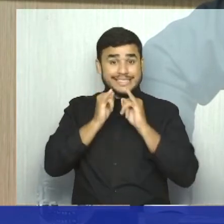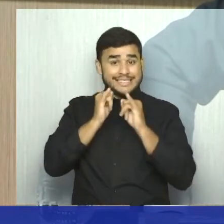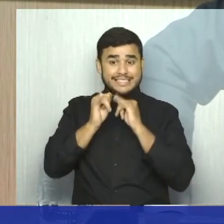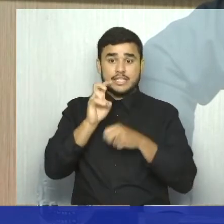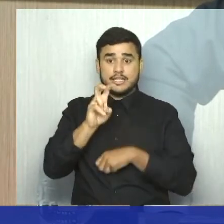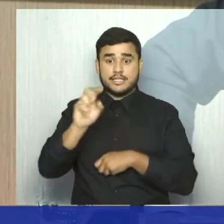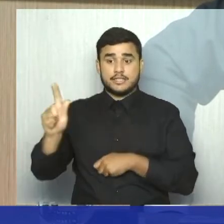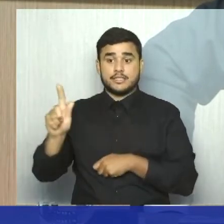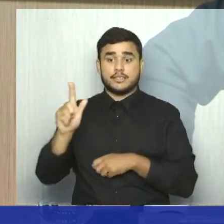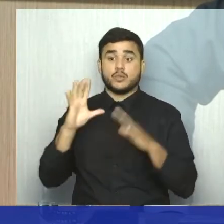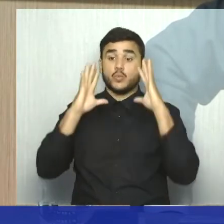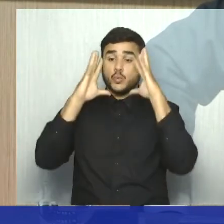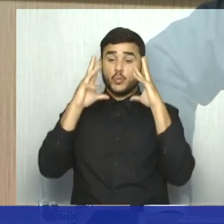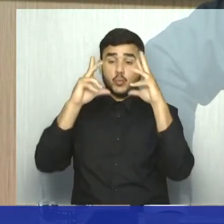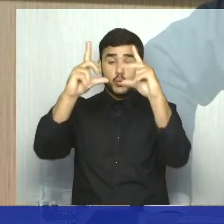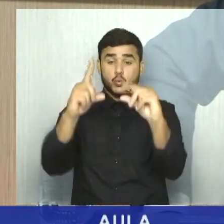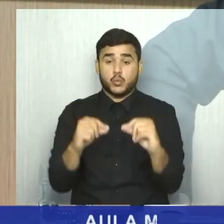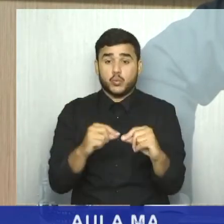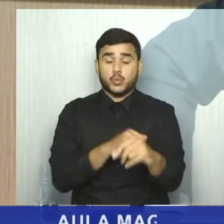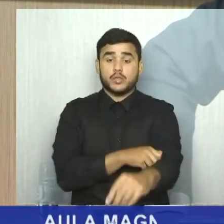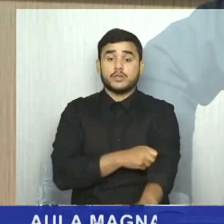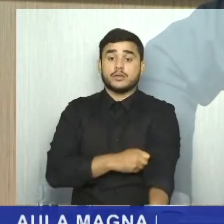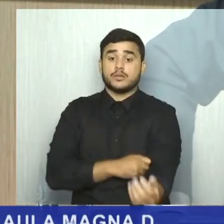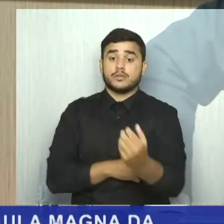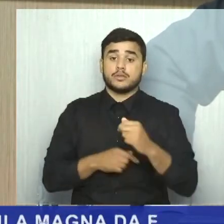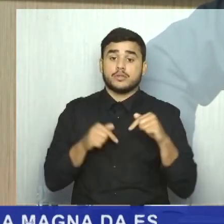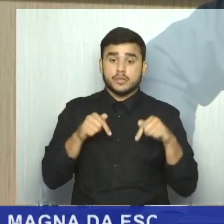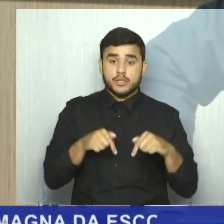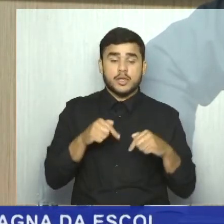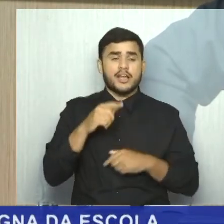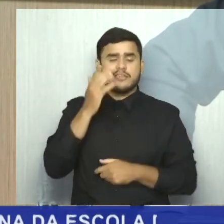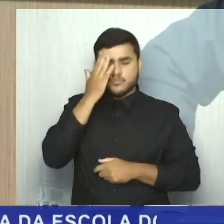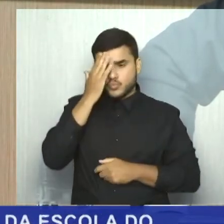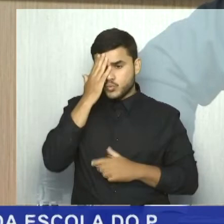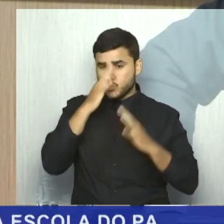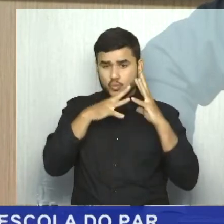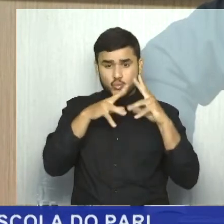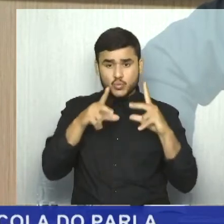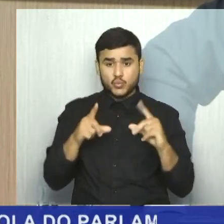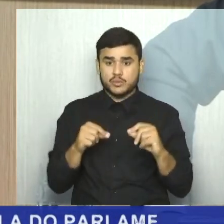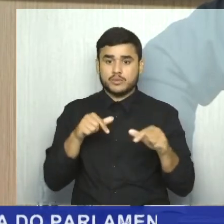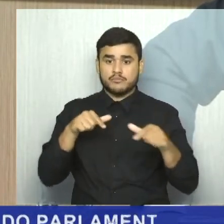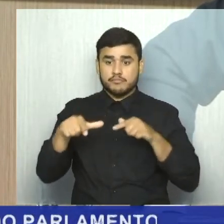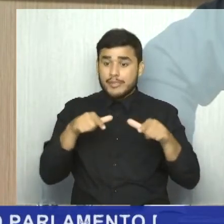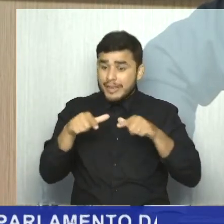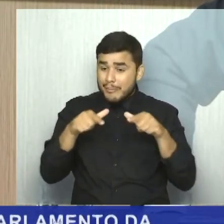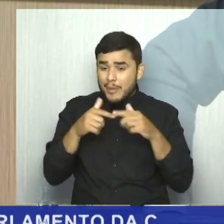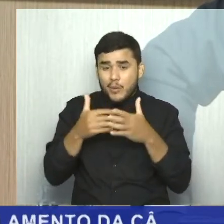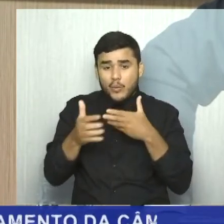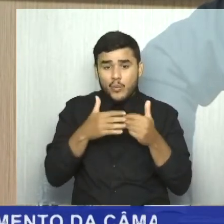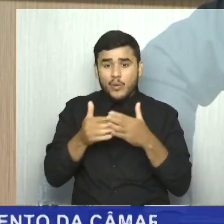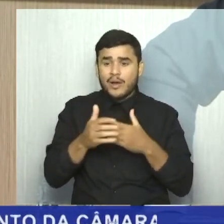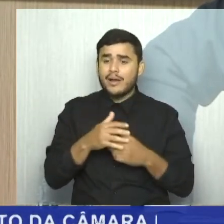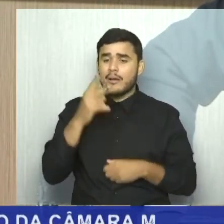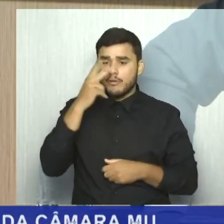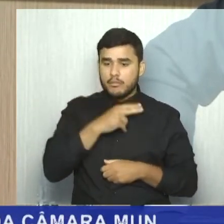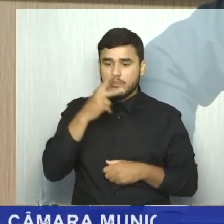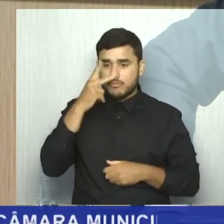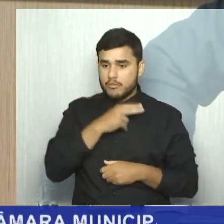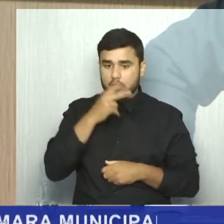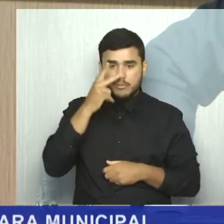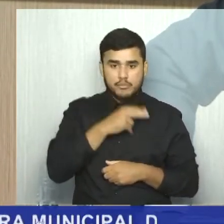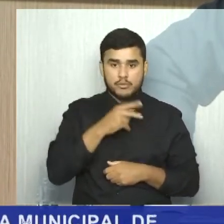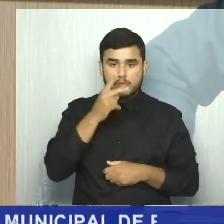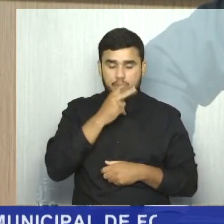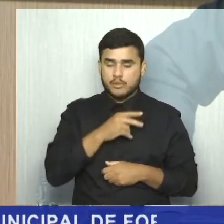tecnologia, todas as práticas produtivas repetidas, todas, vocês botam na cabeça aí o que é a prática produtiva